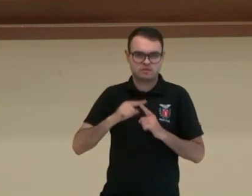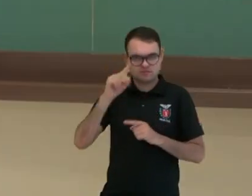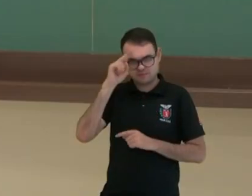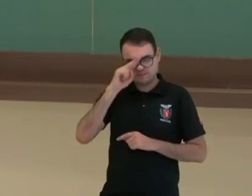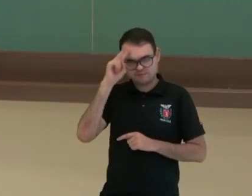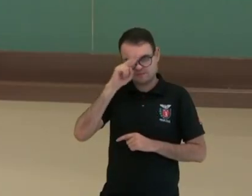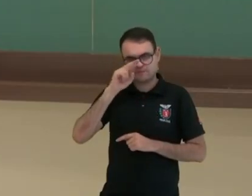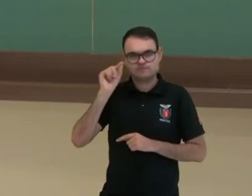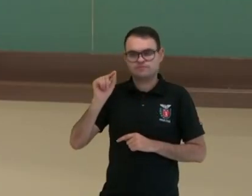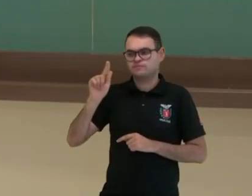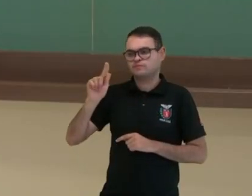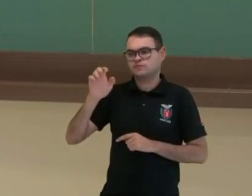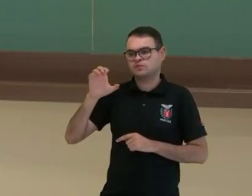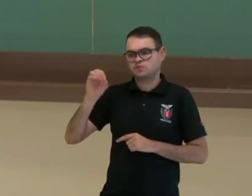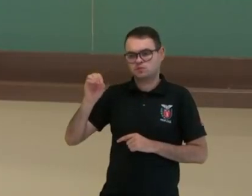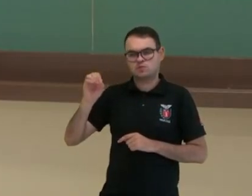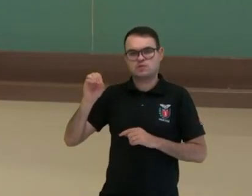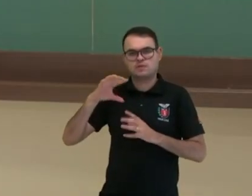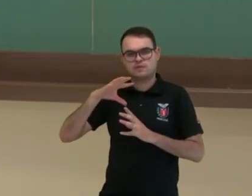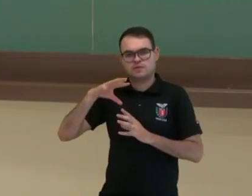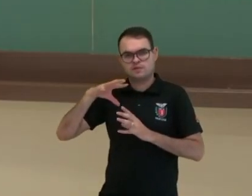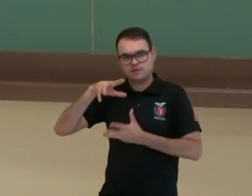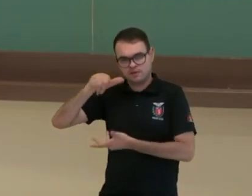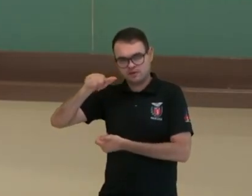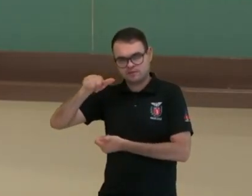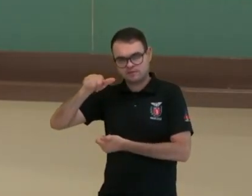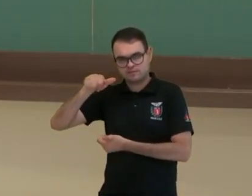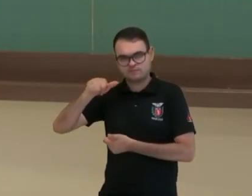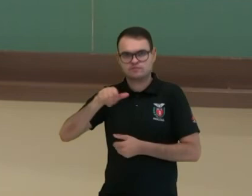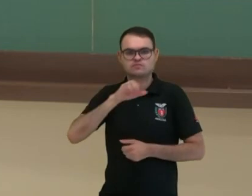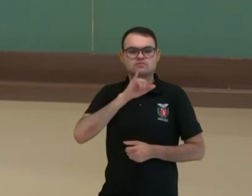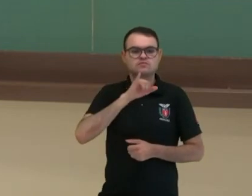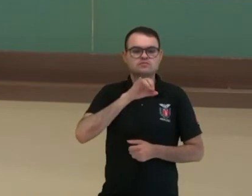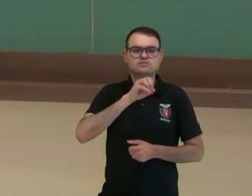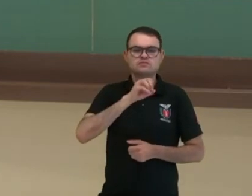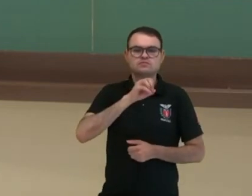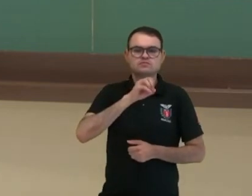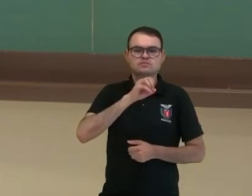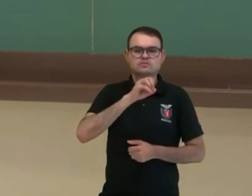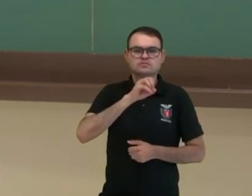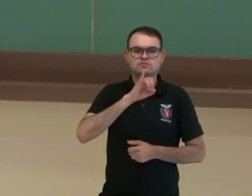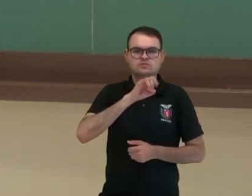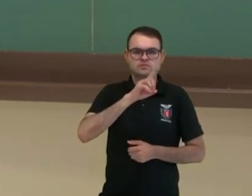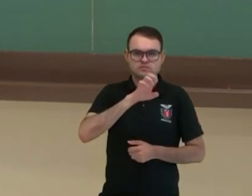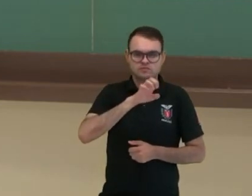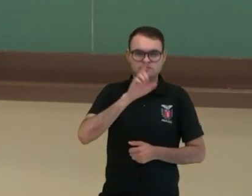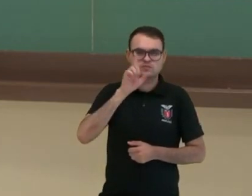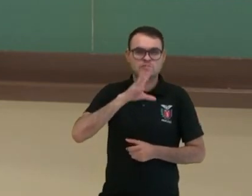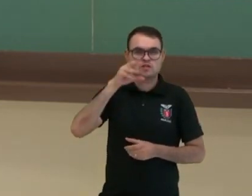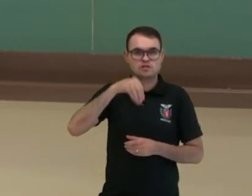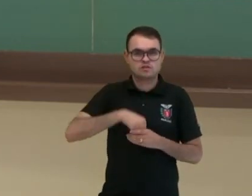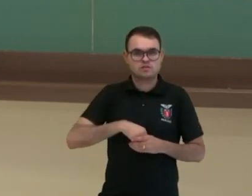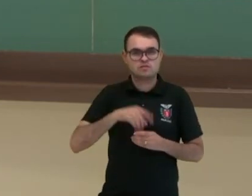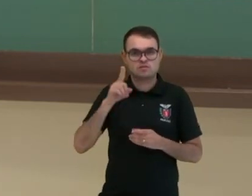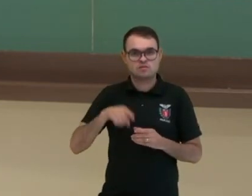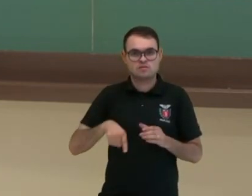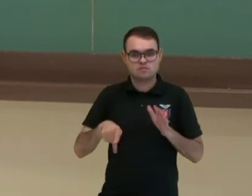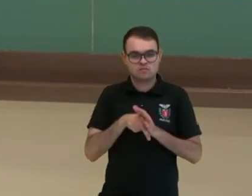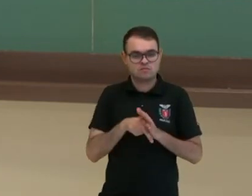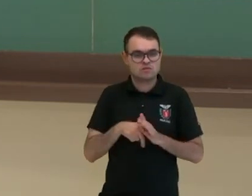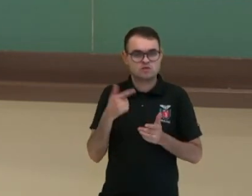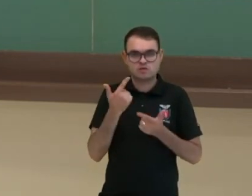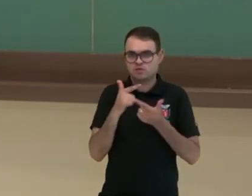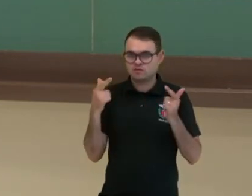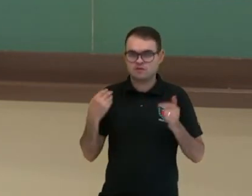Lembra, né? Geoterra, esse formato um pouco irregular. O seu interior é algo inóspito e até